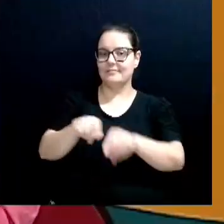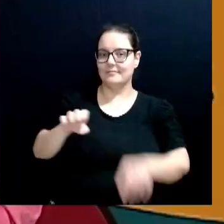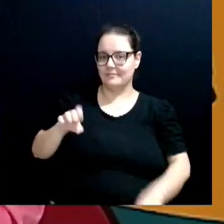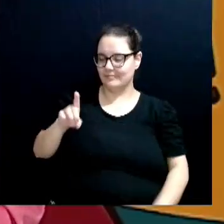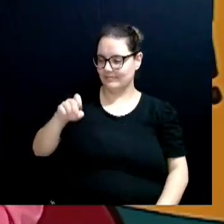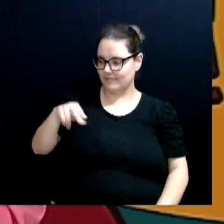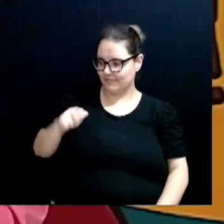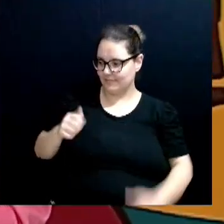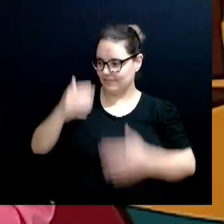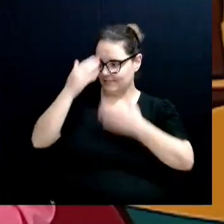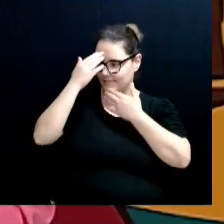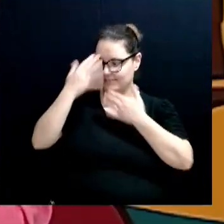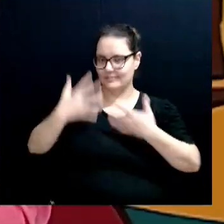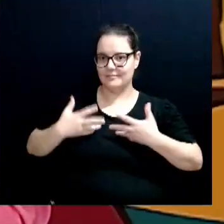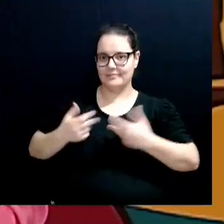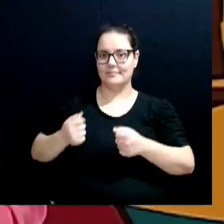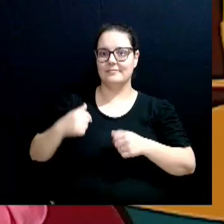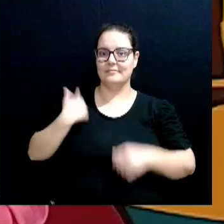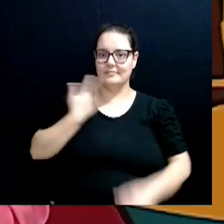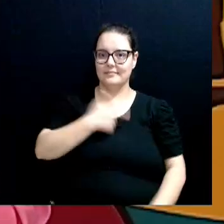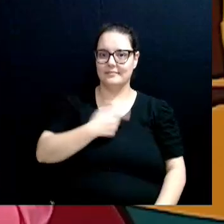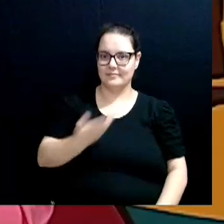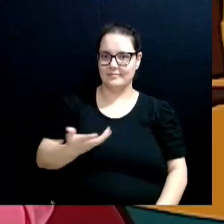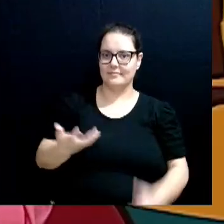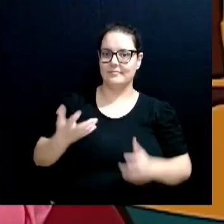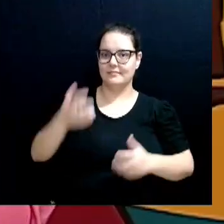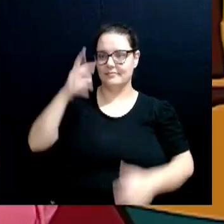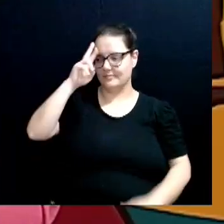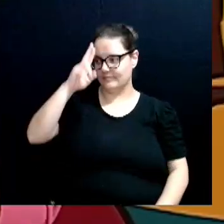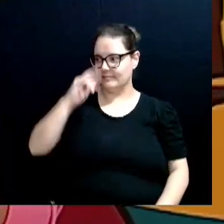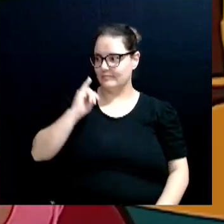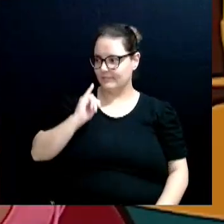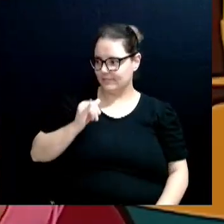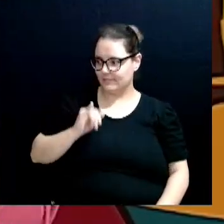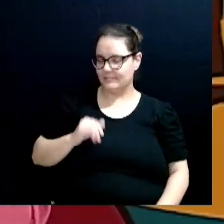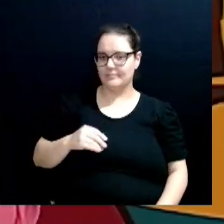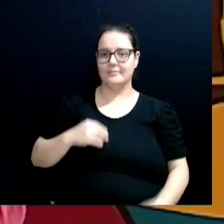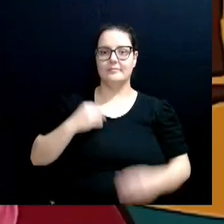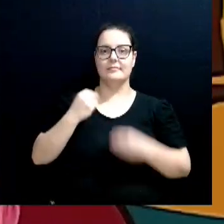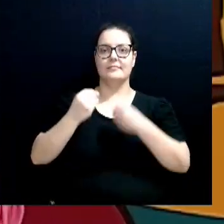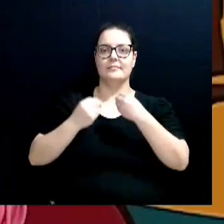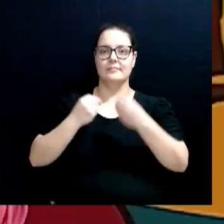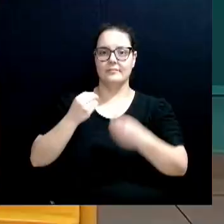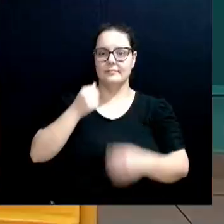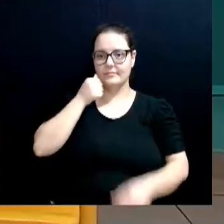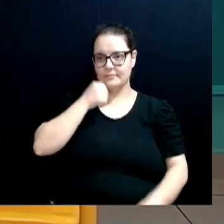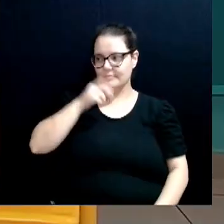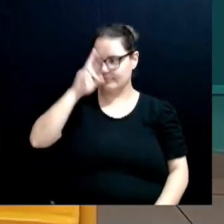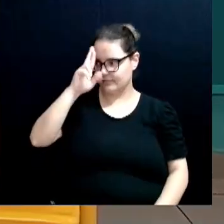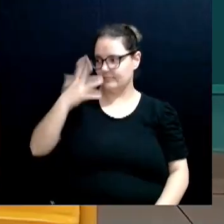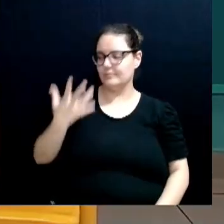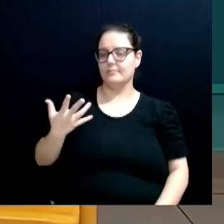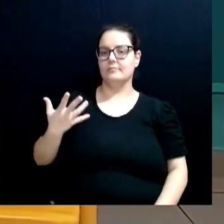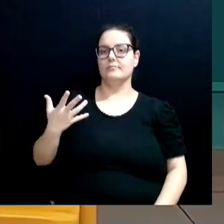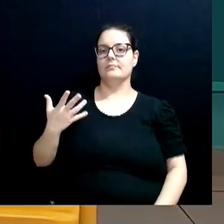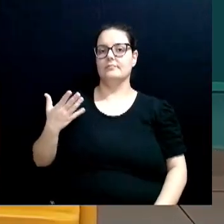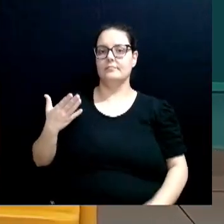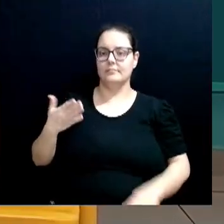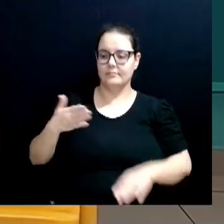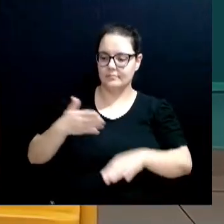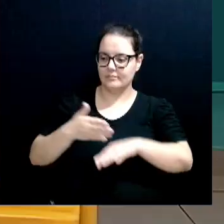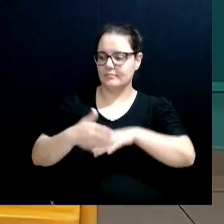receber. E aí eu quero que a senhora comece, a contar como é que a senhora se inseriu no movimento negro